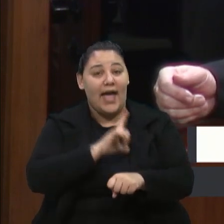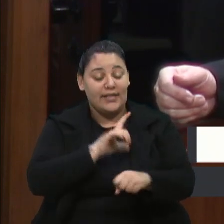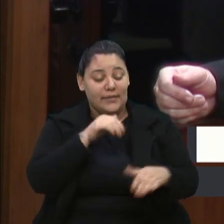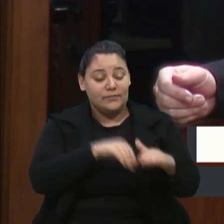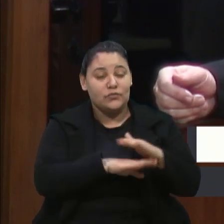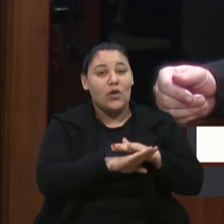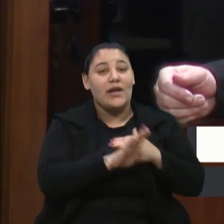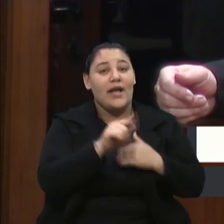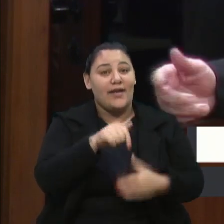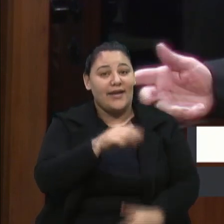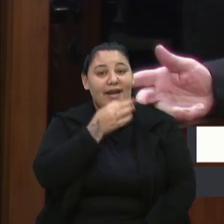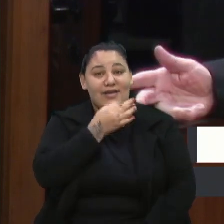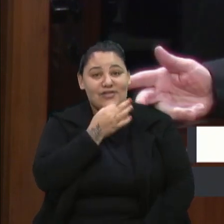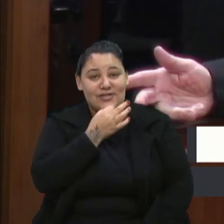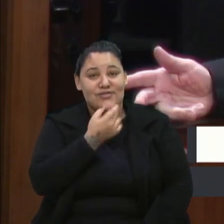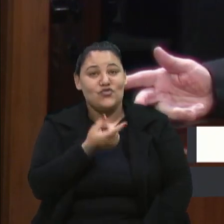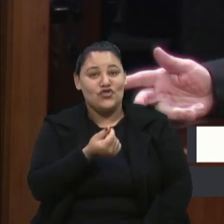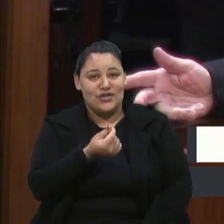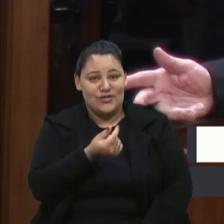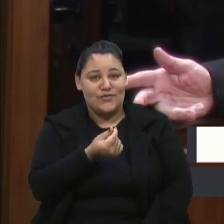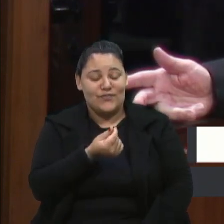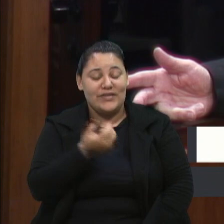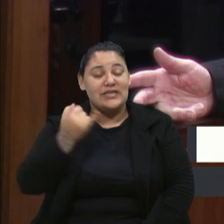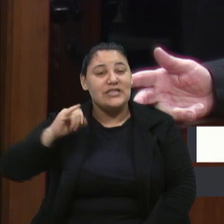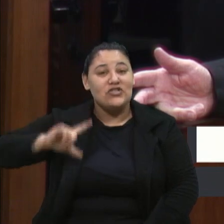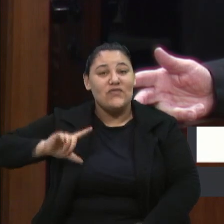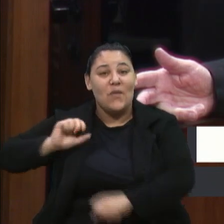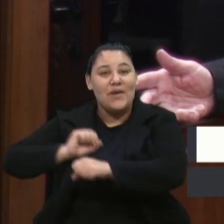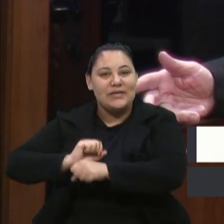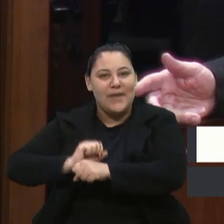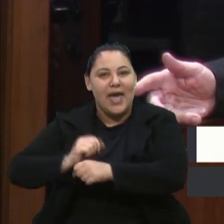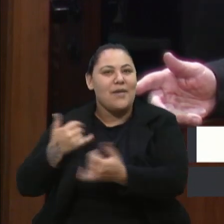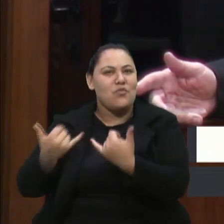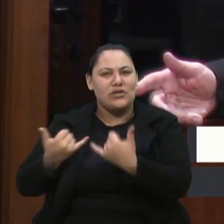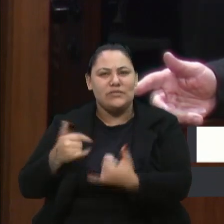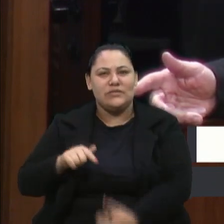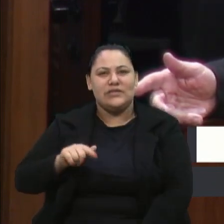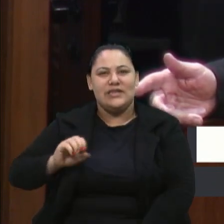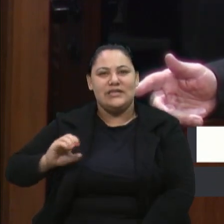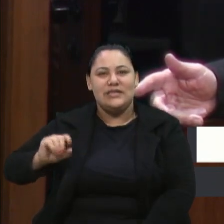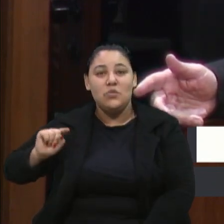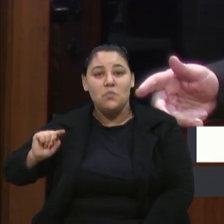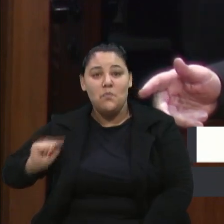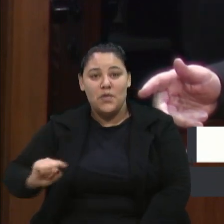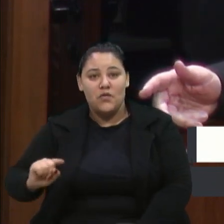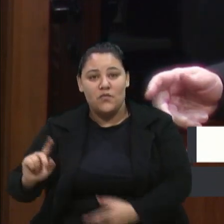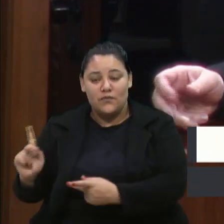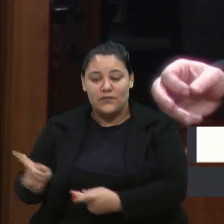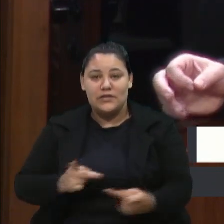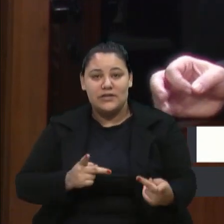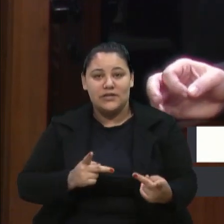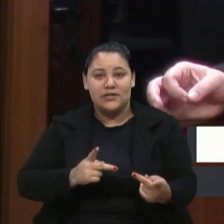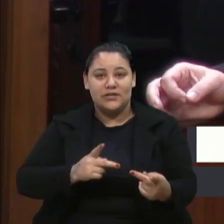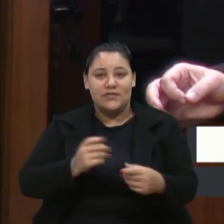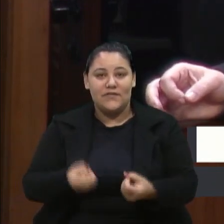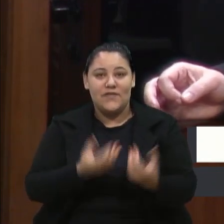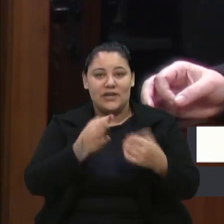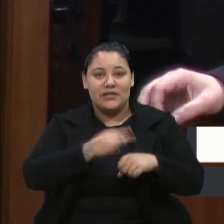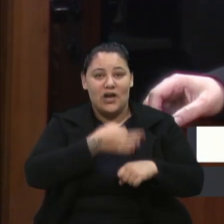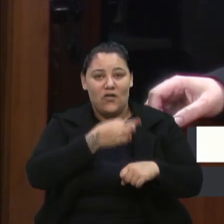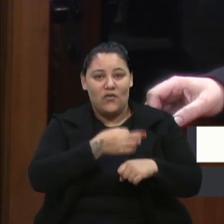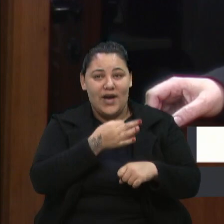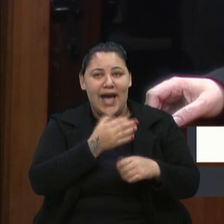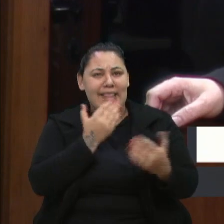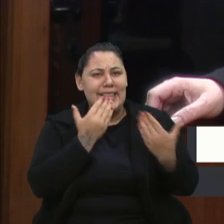Sul. Então, se tivermos essa expectativa de 700 mil visitantes na festa da uva, considerando que metade, eu